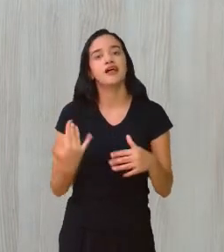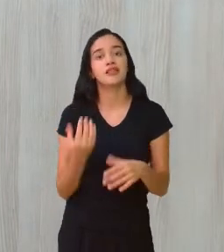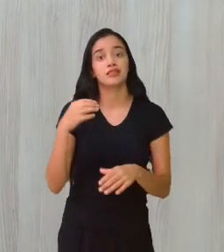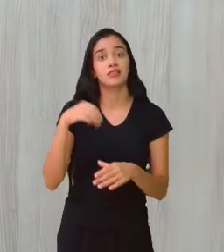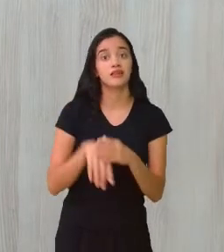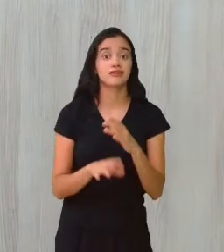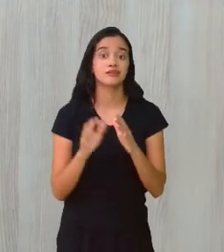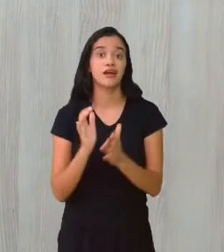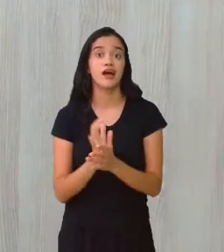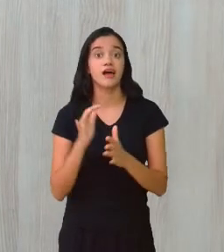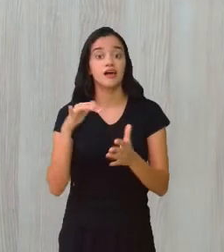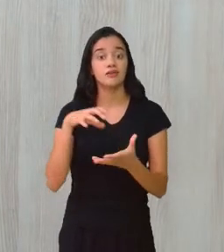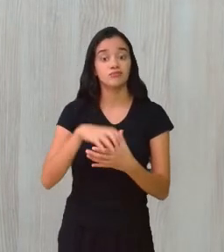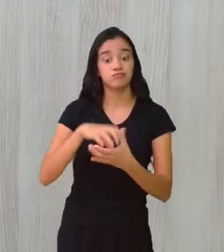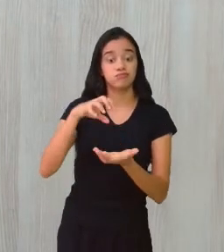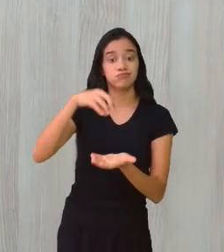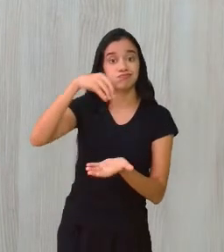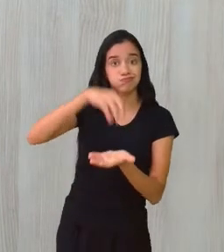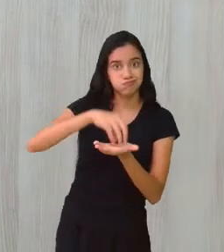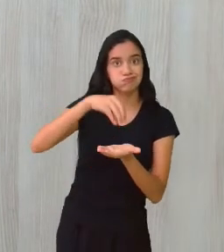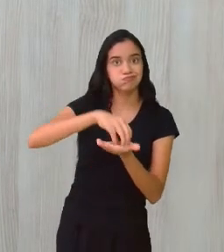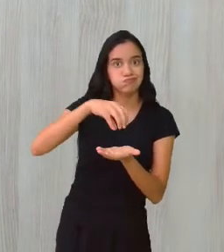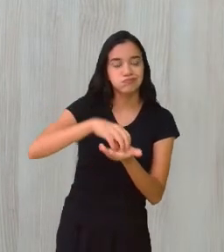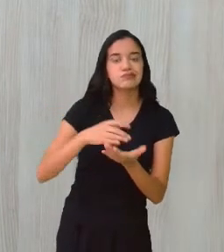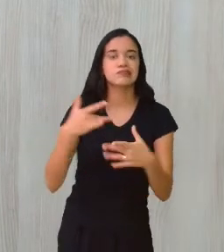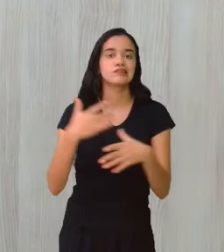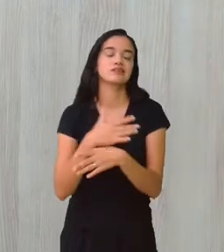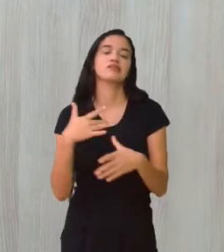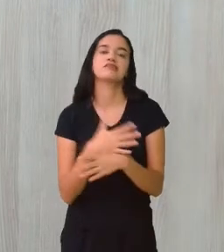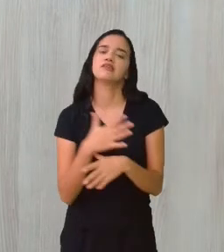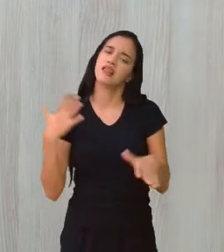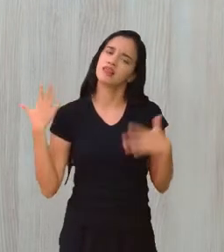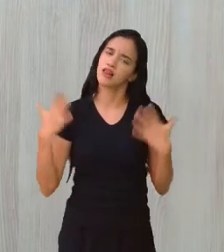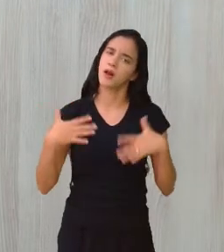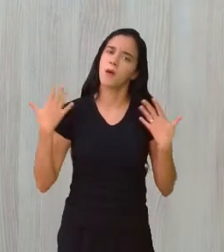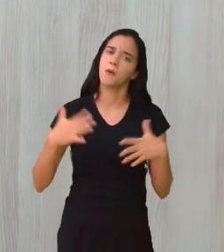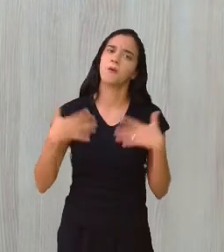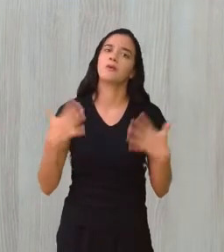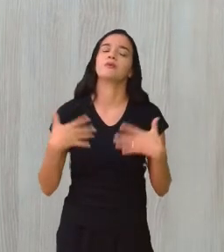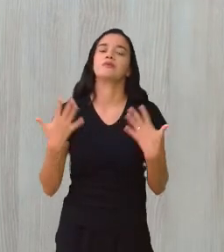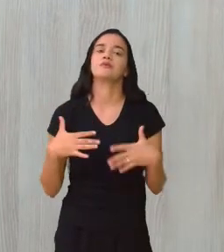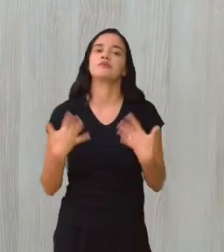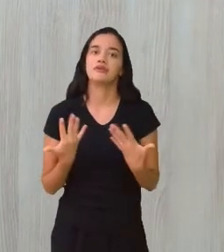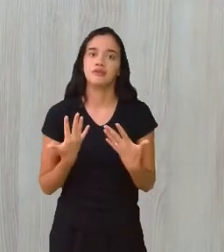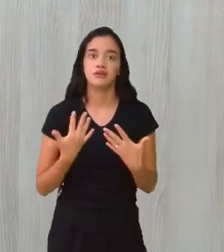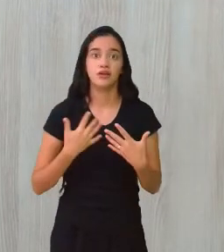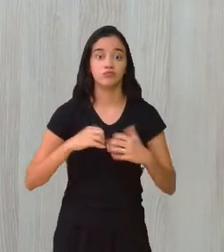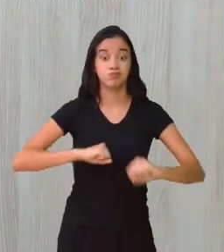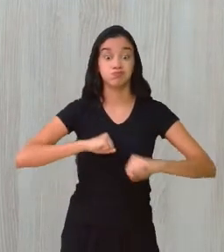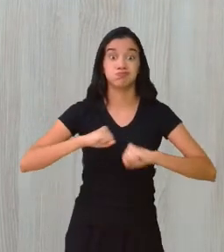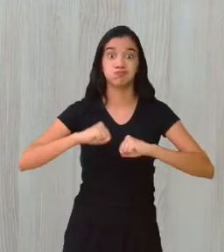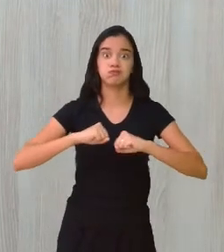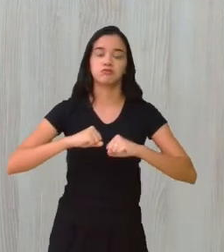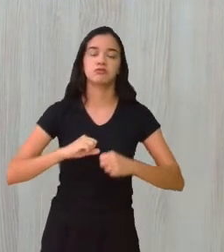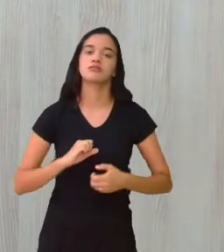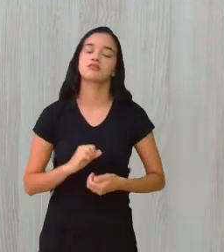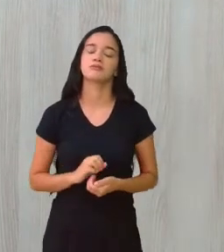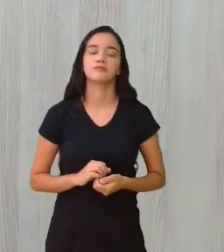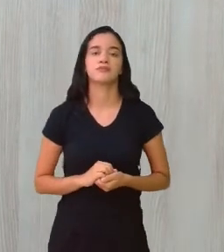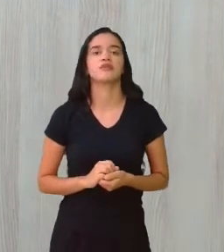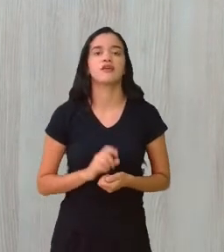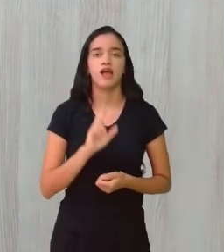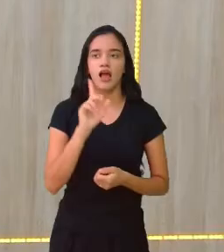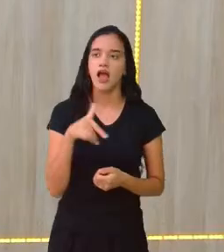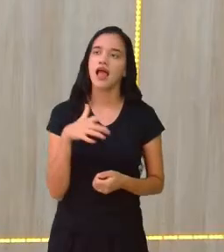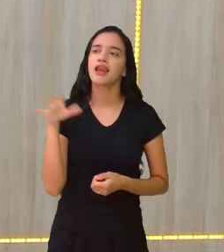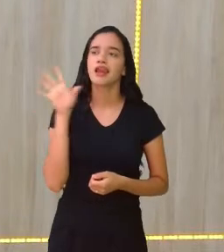cidade de uma forma mais tranquila, vamos dizer assim, né? Sem tanto estresse aí do trânsito e tudo mais. Vou dizer, viu? É